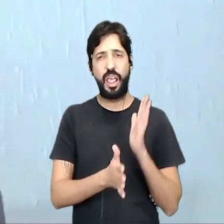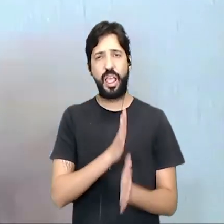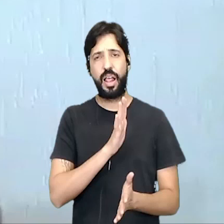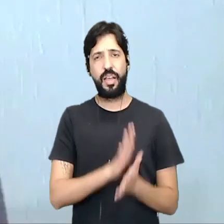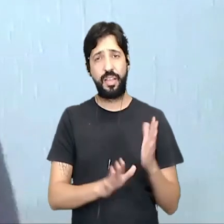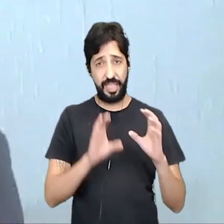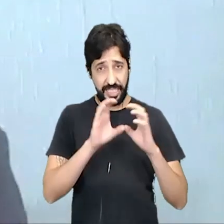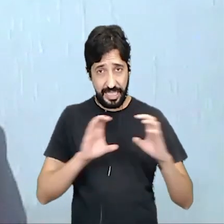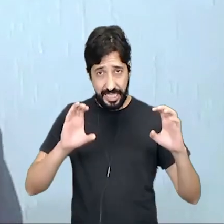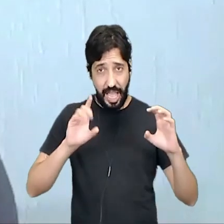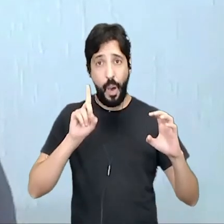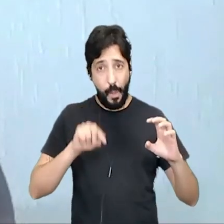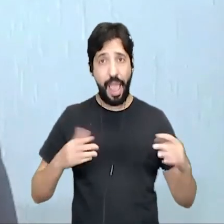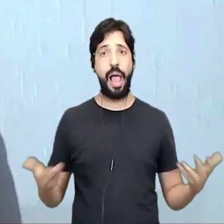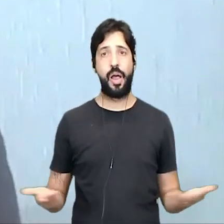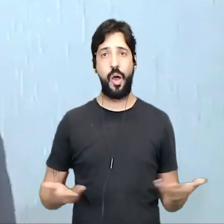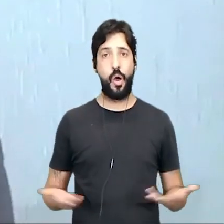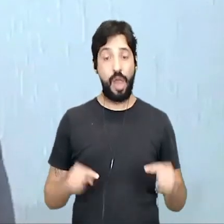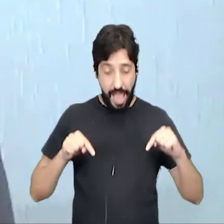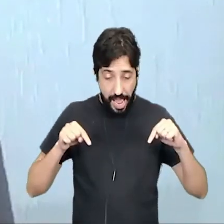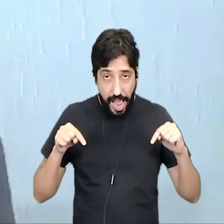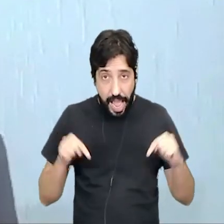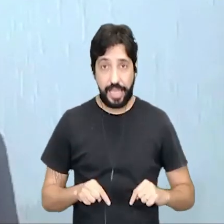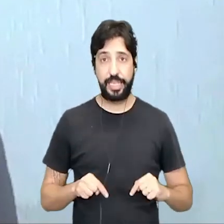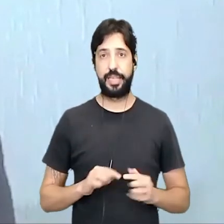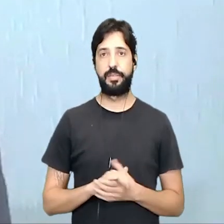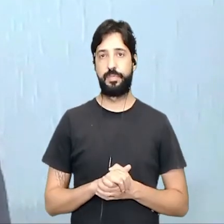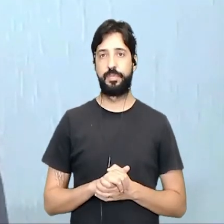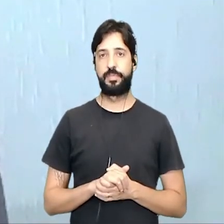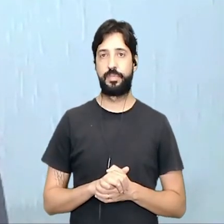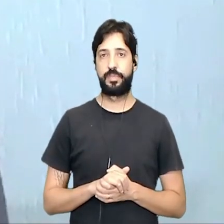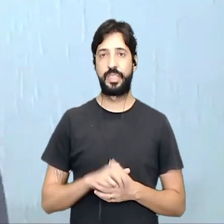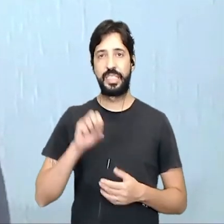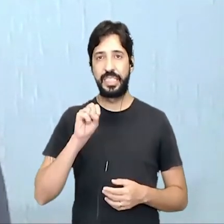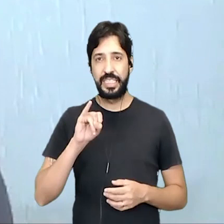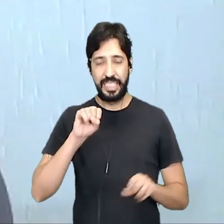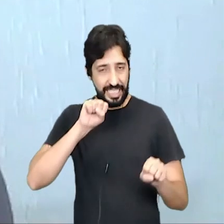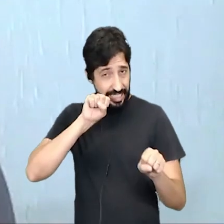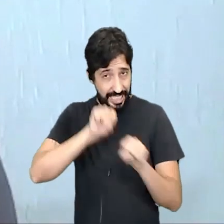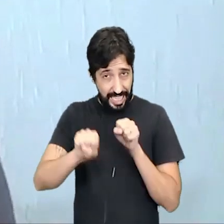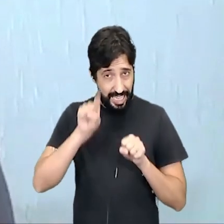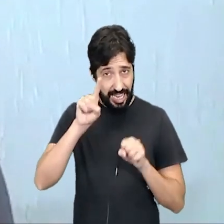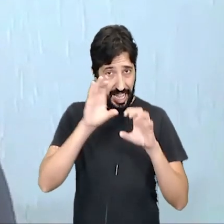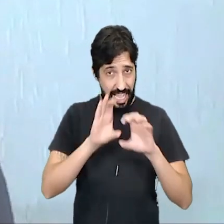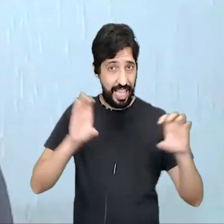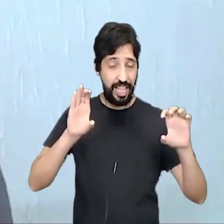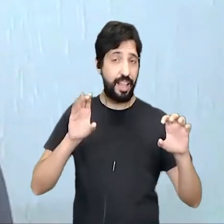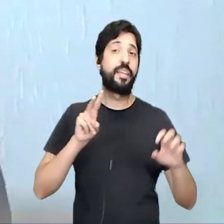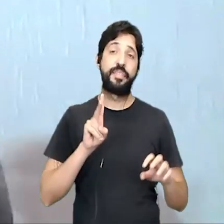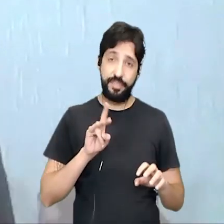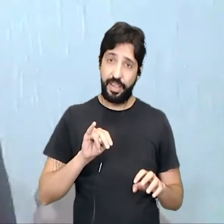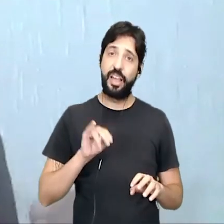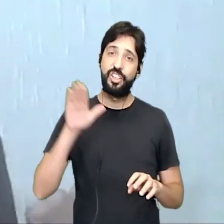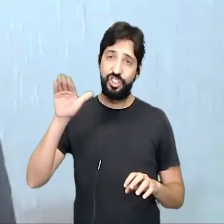Essa coisa não tem nada a ver. O céu é agora, é aqui. Se a